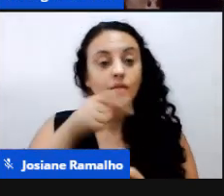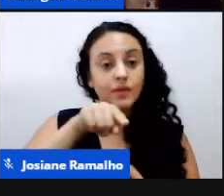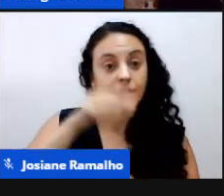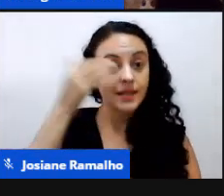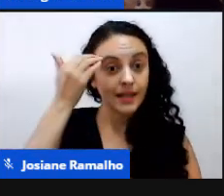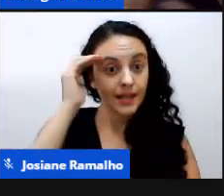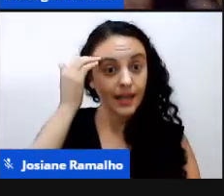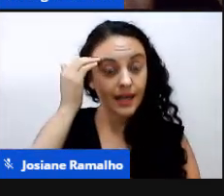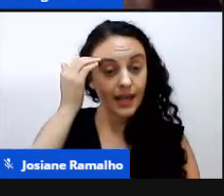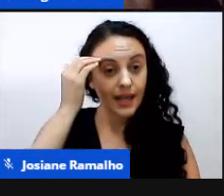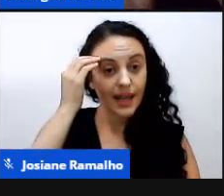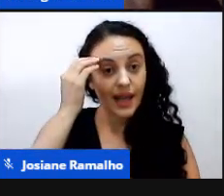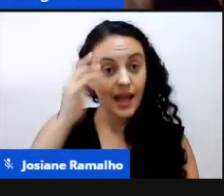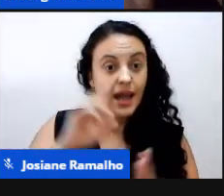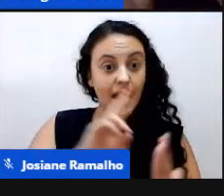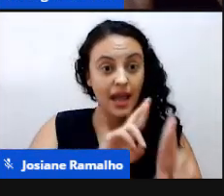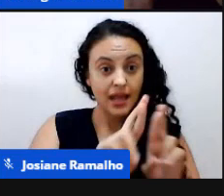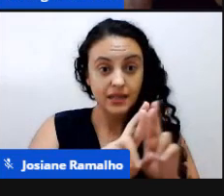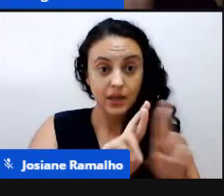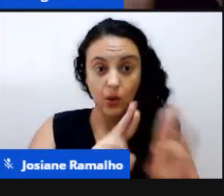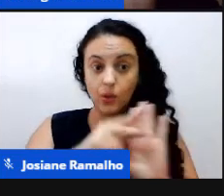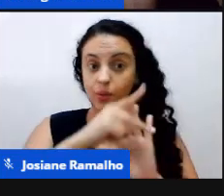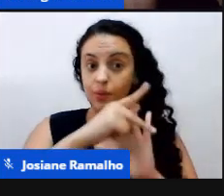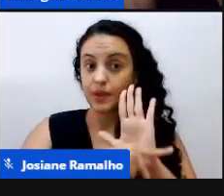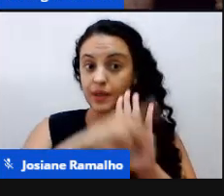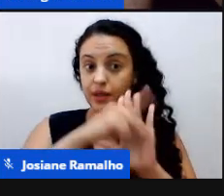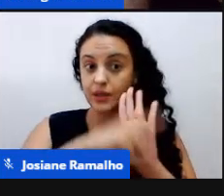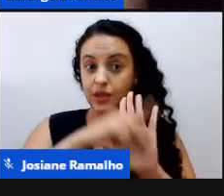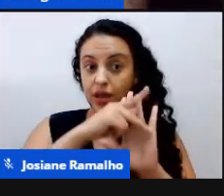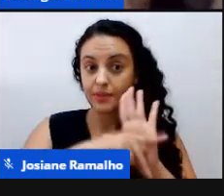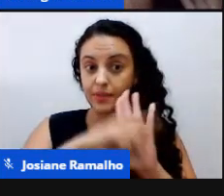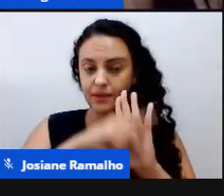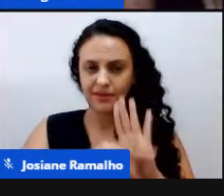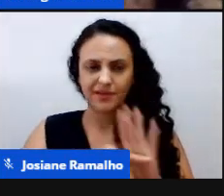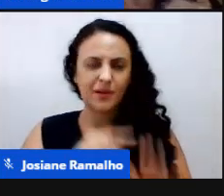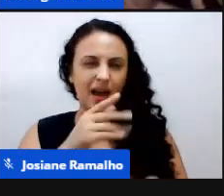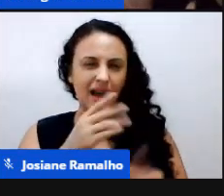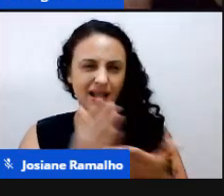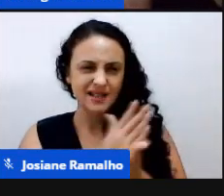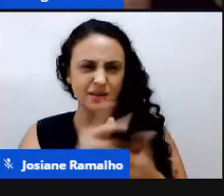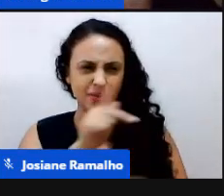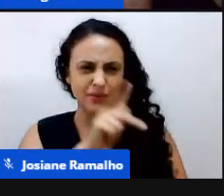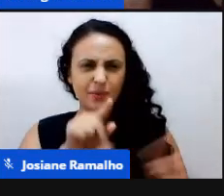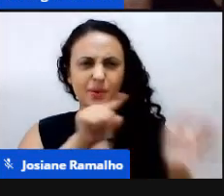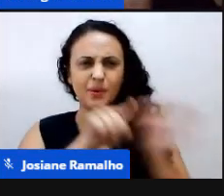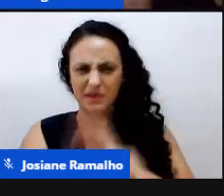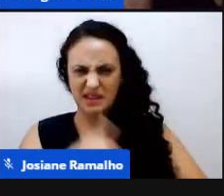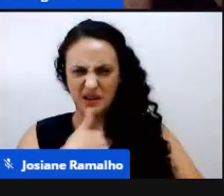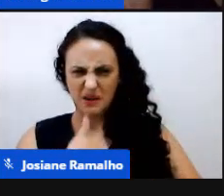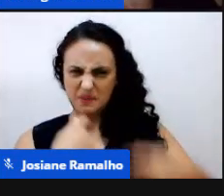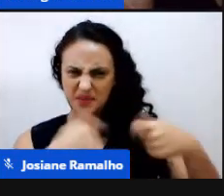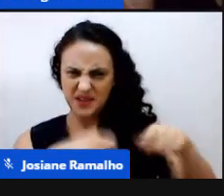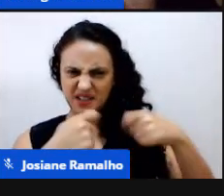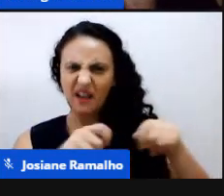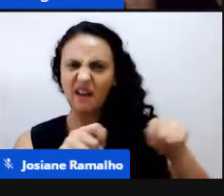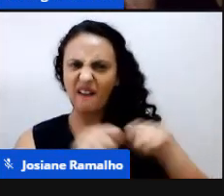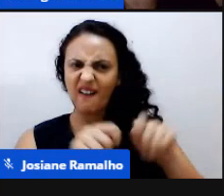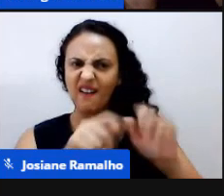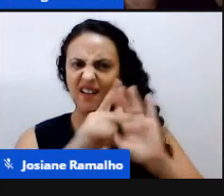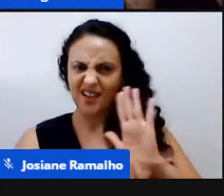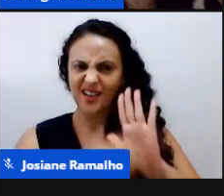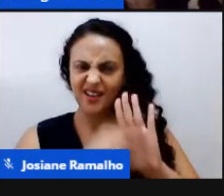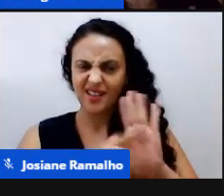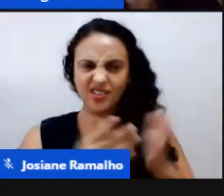tem professor que fala assim, mas eu preciso fazer planejamento? O caderno está pronto, é só eu ir lá e... Você precisa relatar o que você